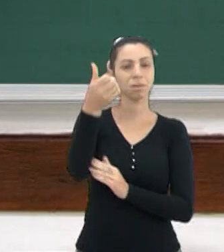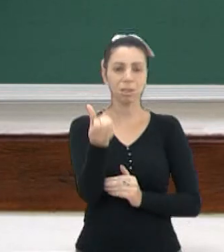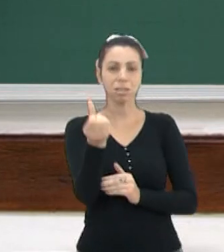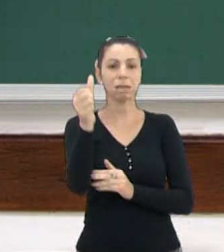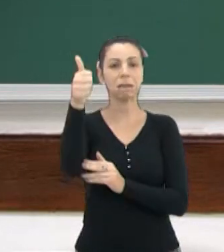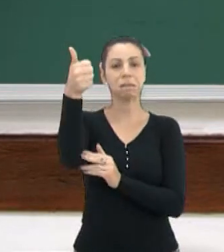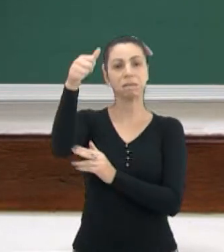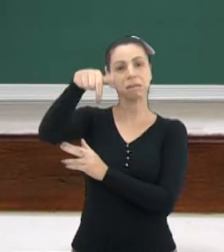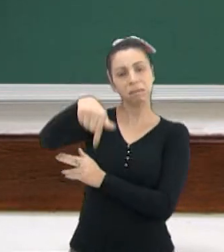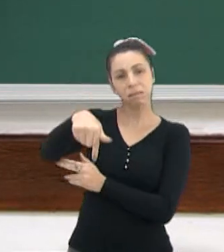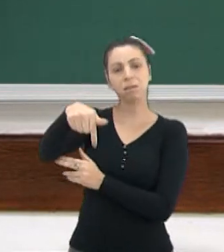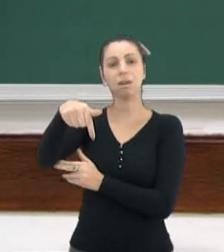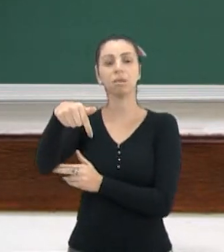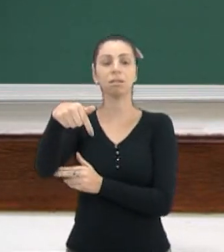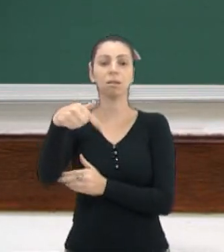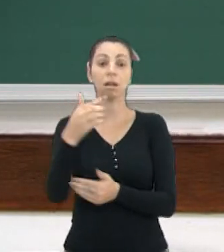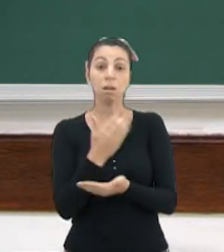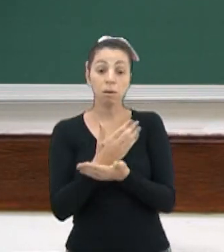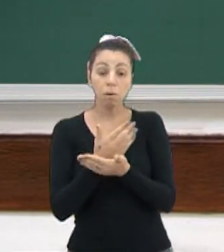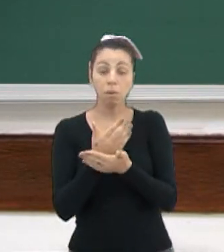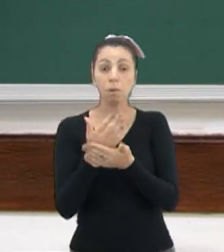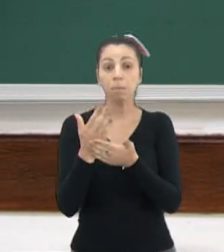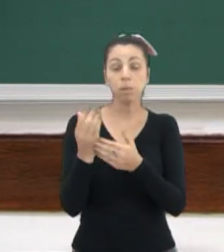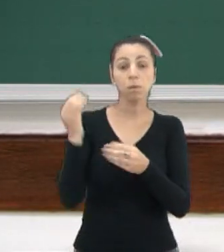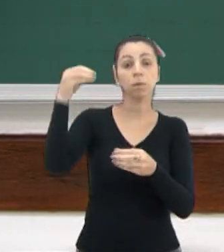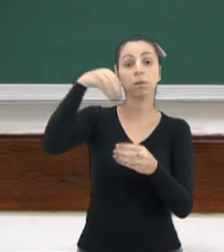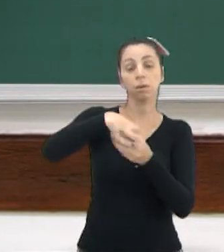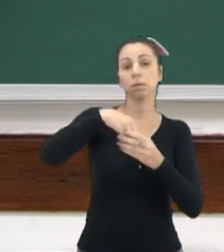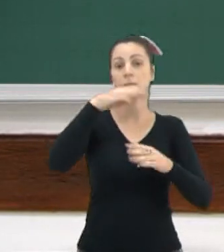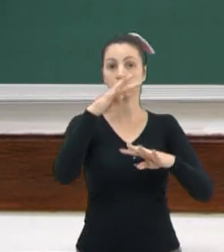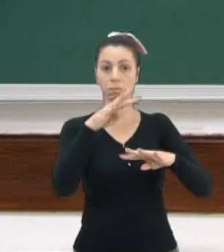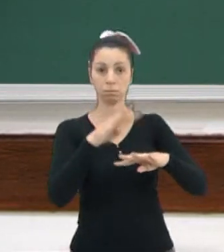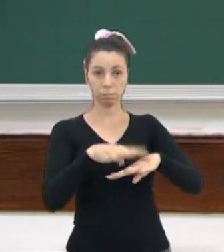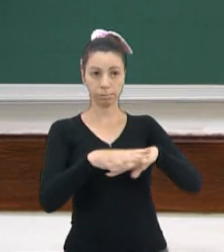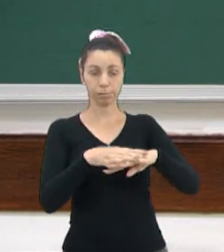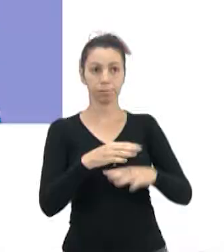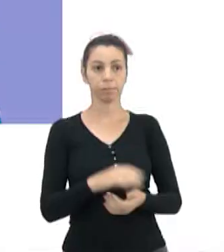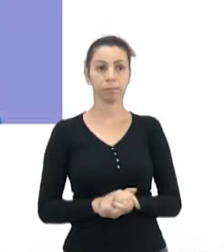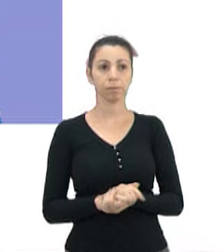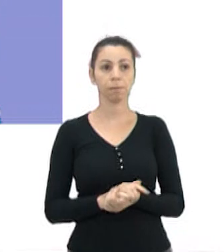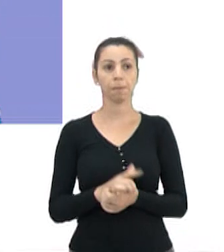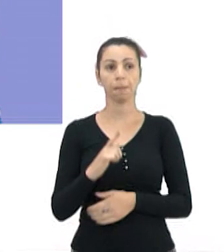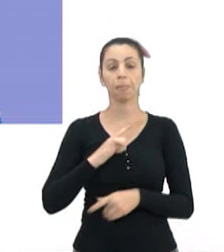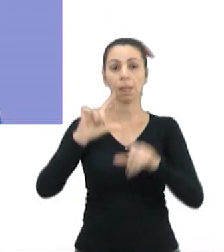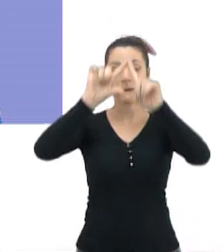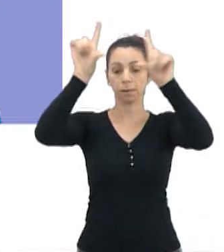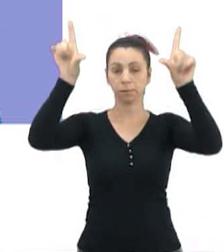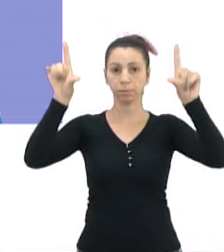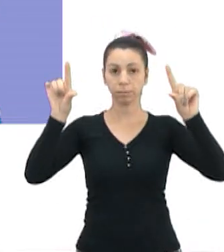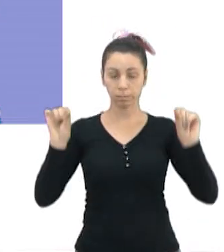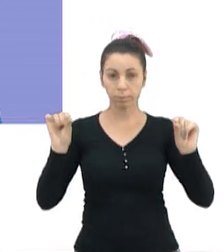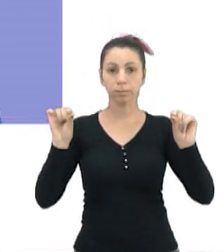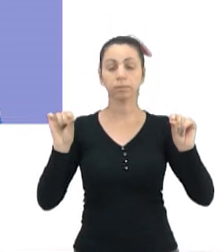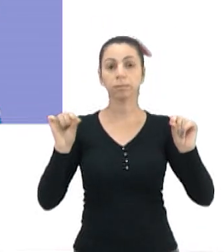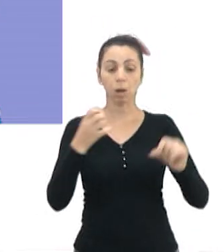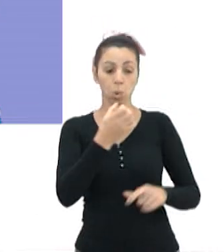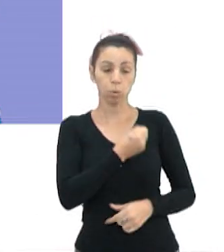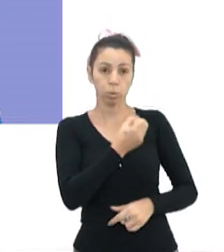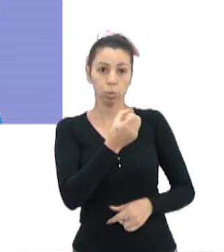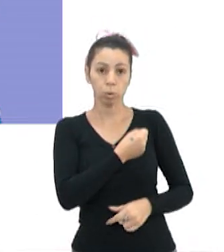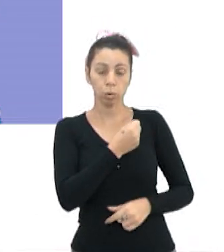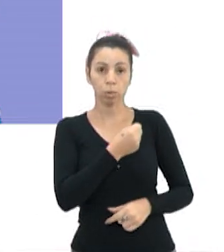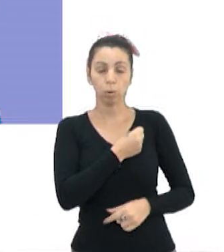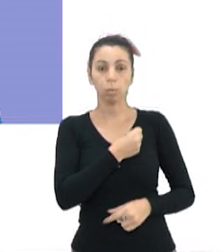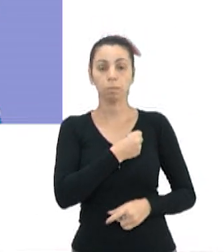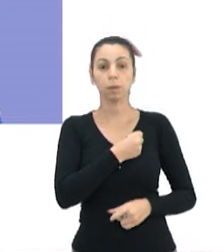ele começou a ser implantado na matemática. Então, olha lá, a expressão que determina os números